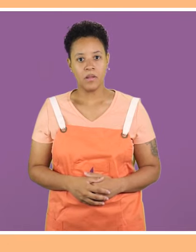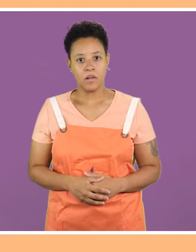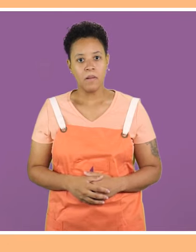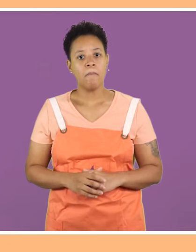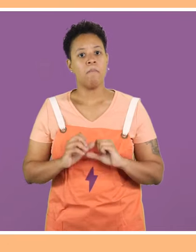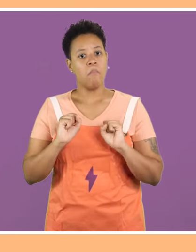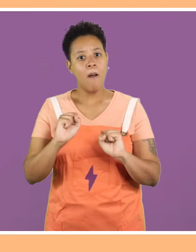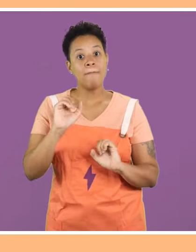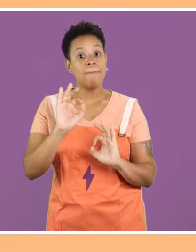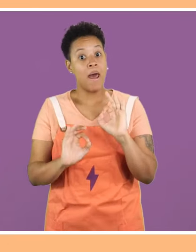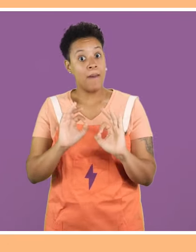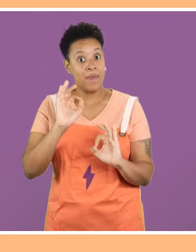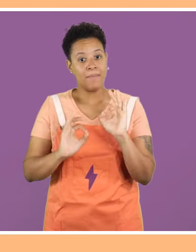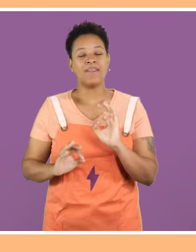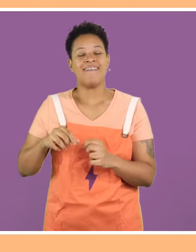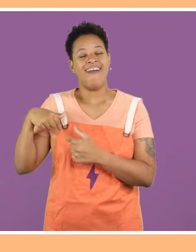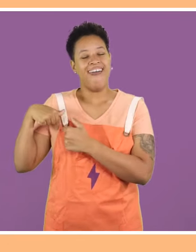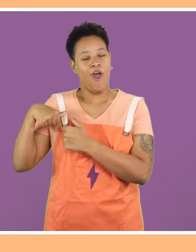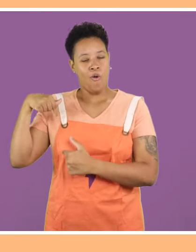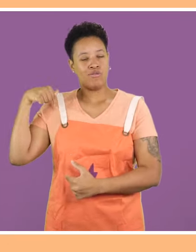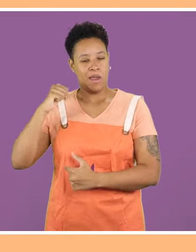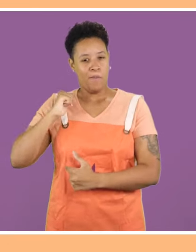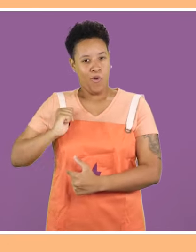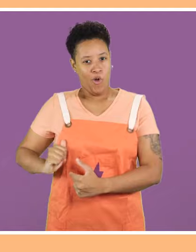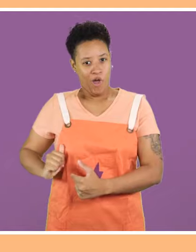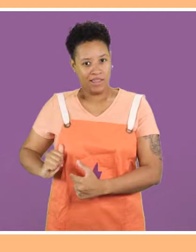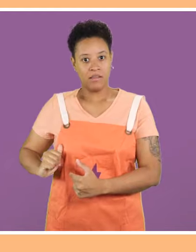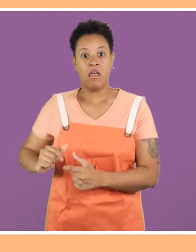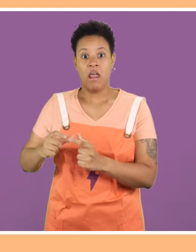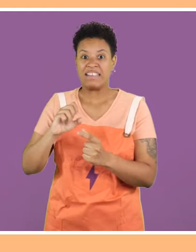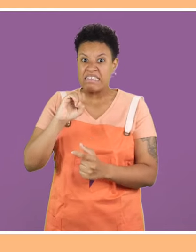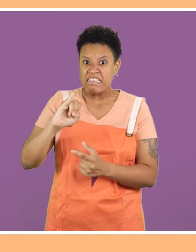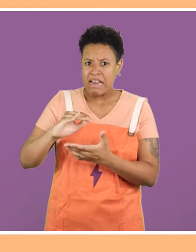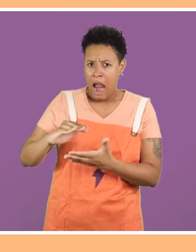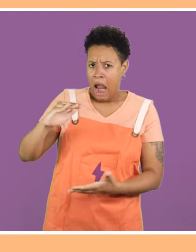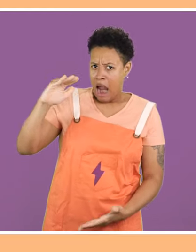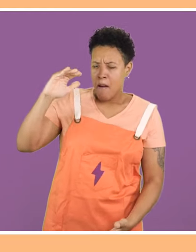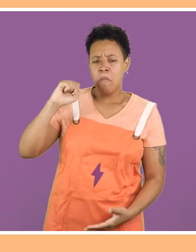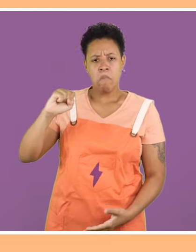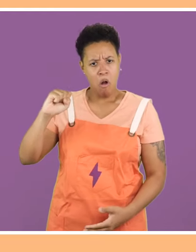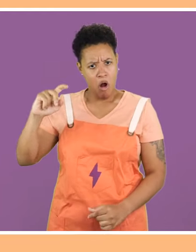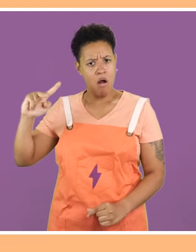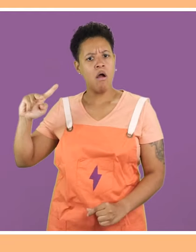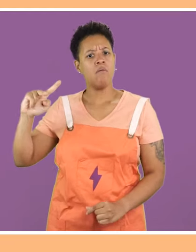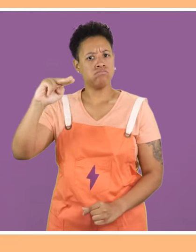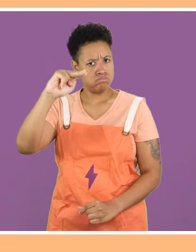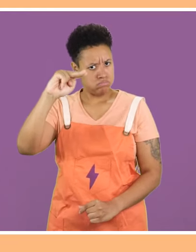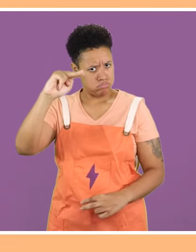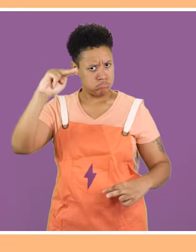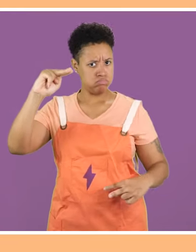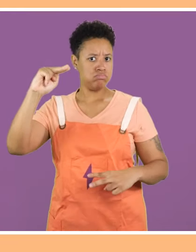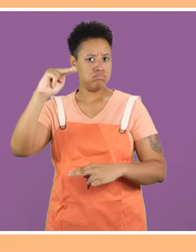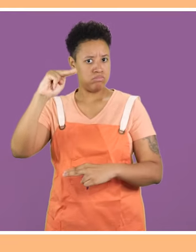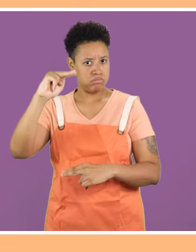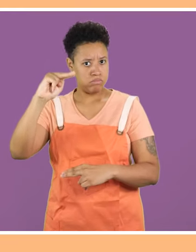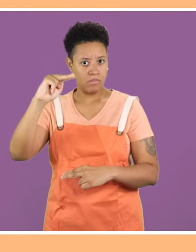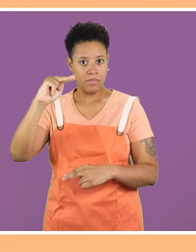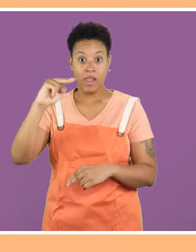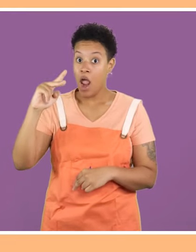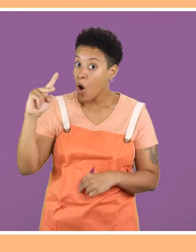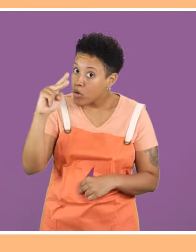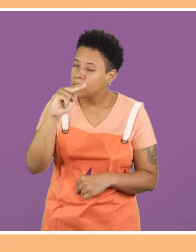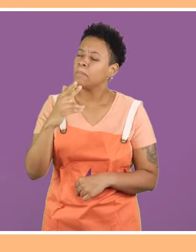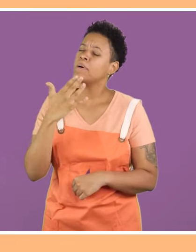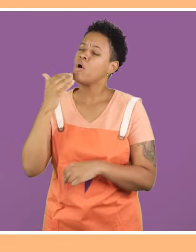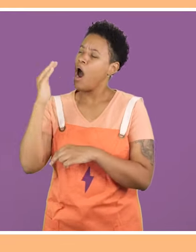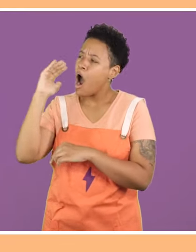Pode ajustar o tamanho da alça de acordo com o seu tamanho. Se estiver muito longa, você pode cortar. Cuidado! Peça